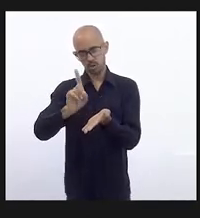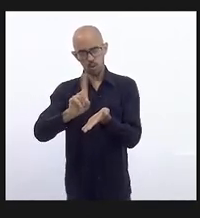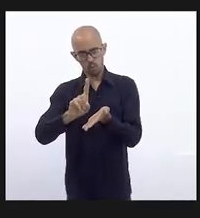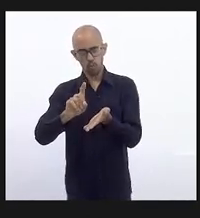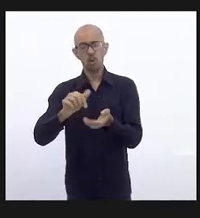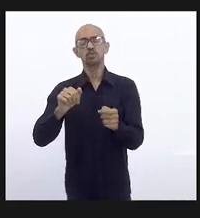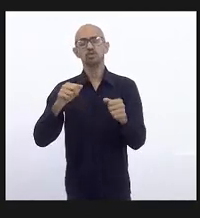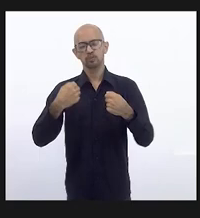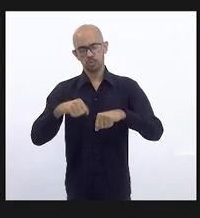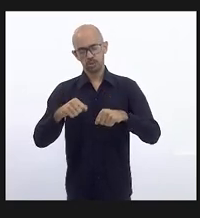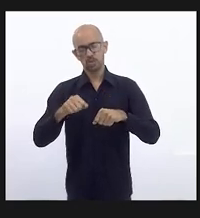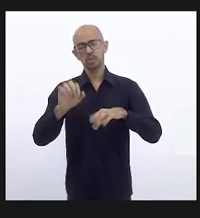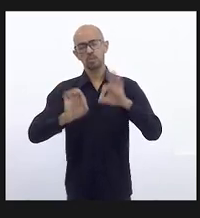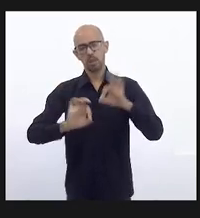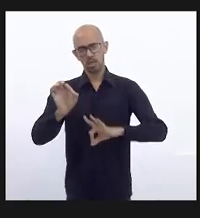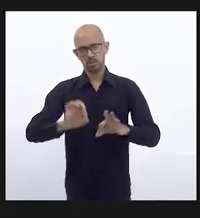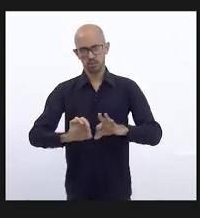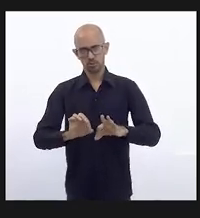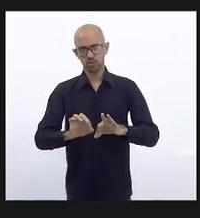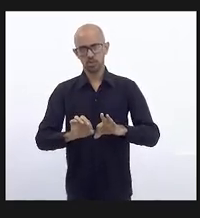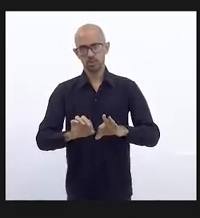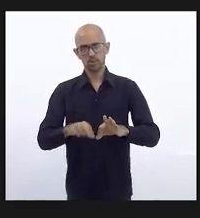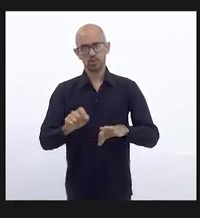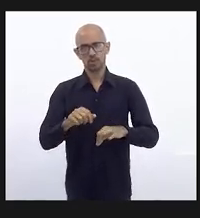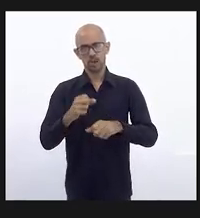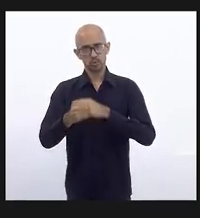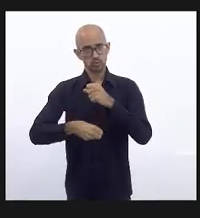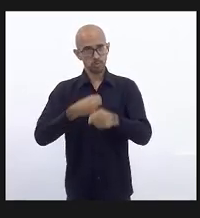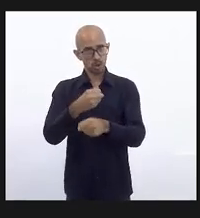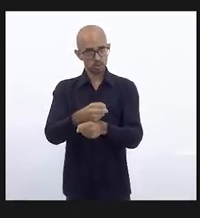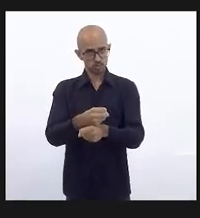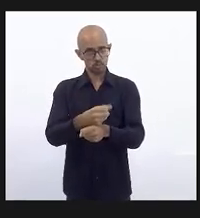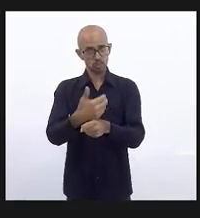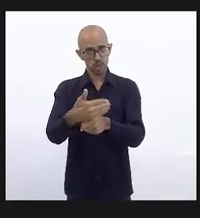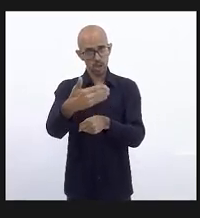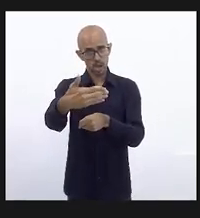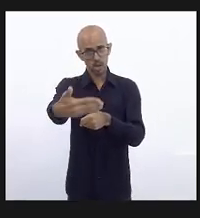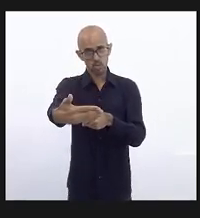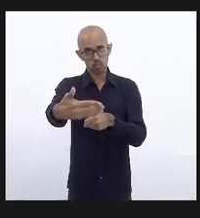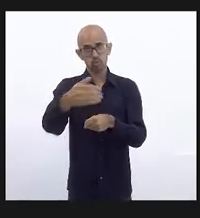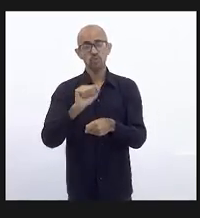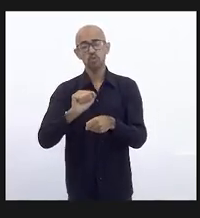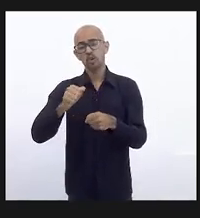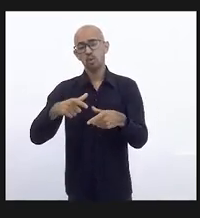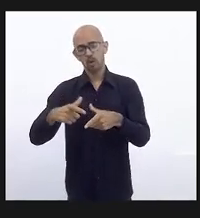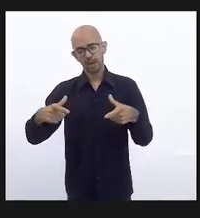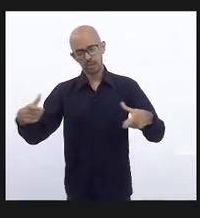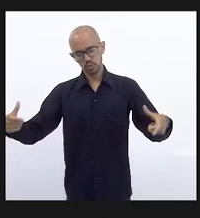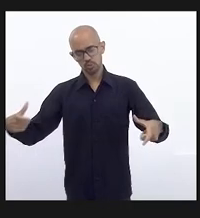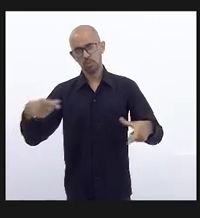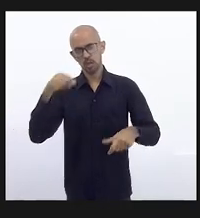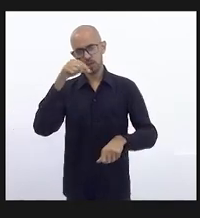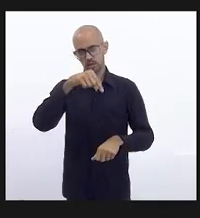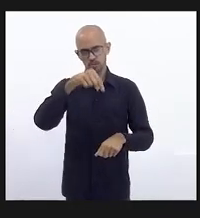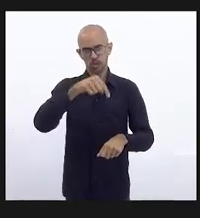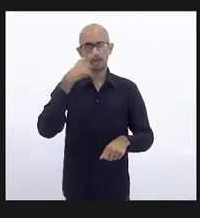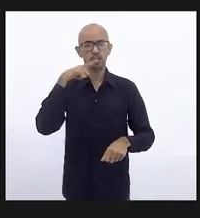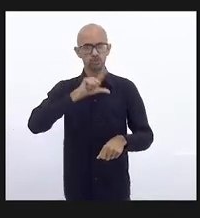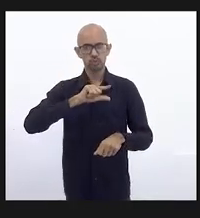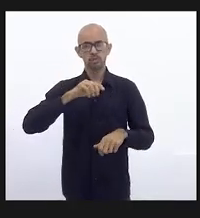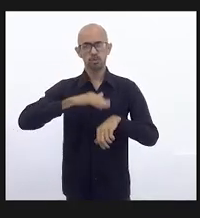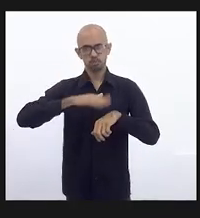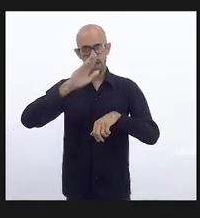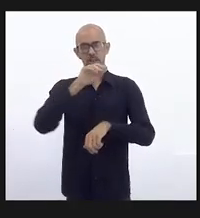desenvolvimento institucional que preveja nos próximos anos o crescimento dessa unidade da Zona Oeste, para que tenha mais